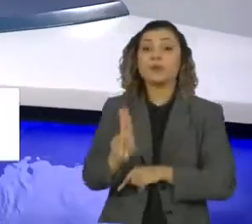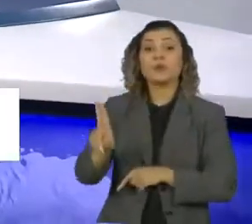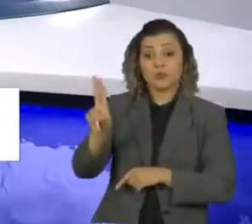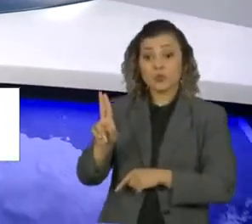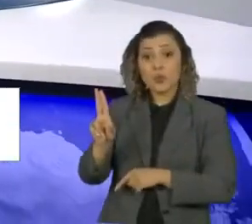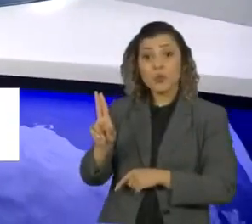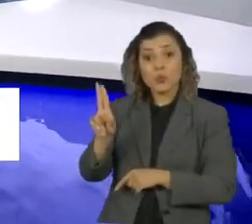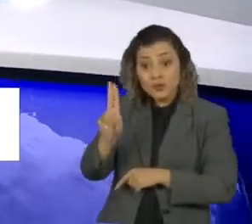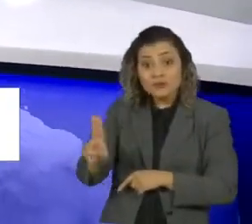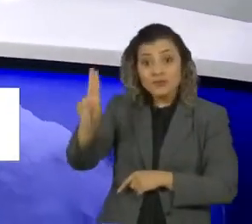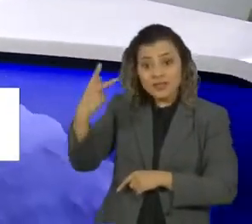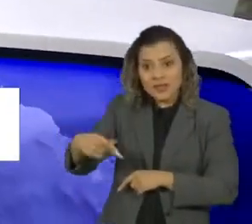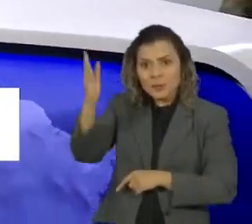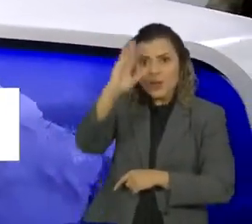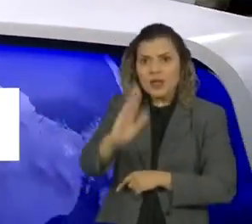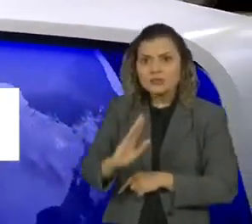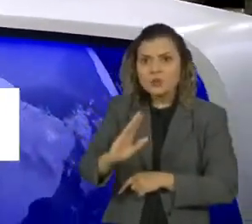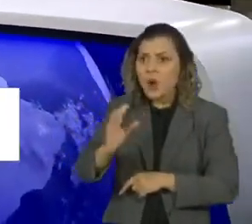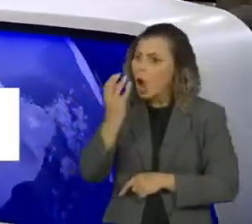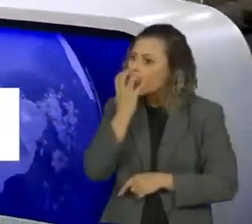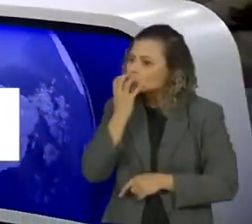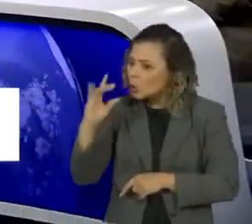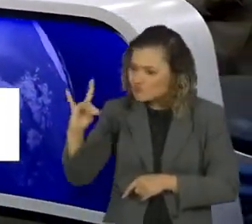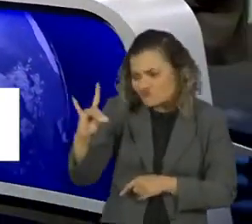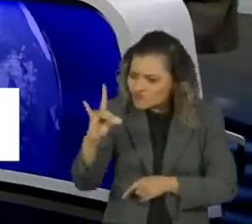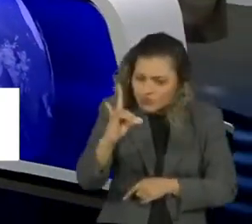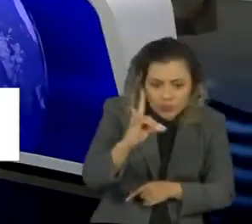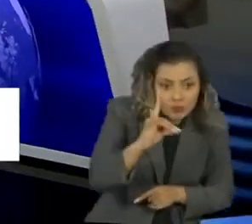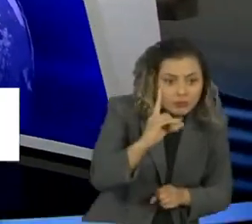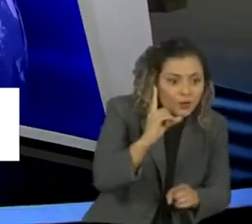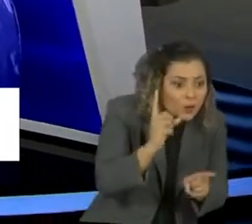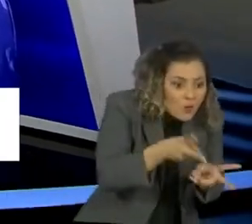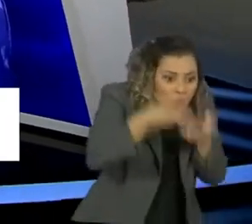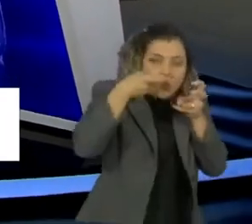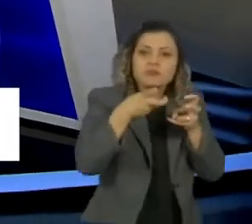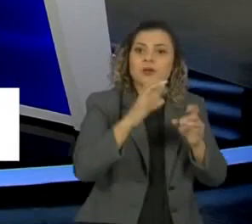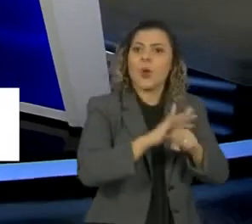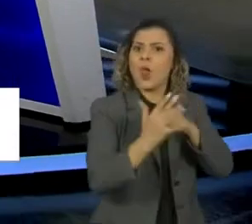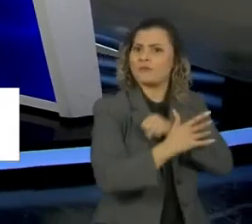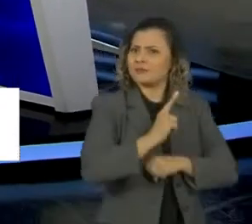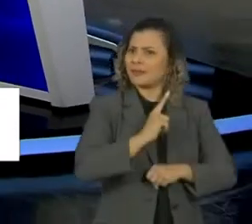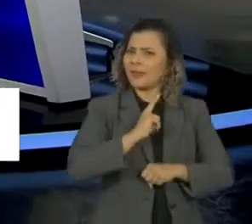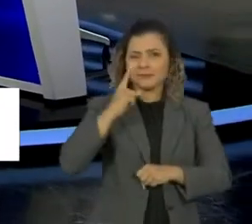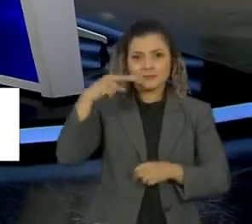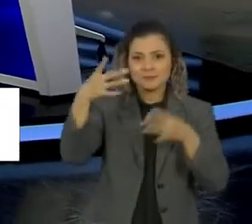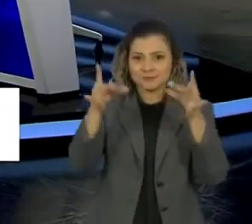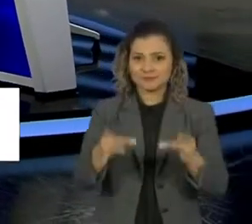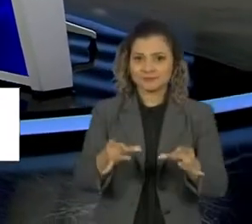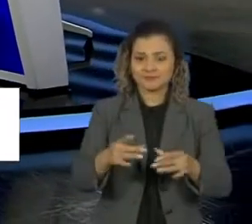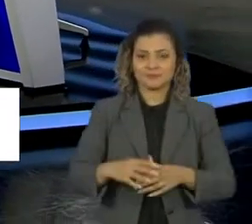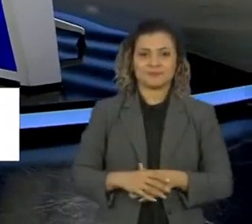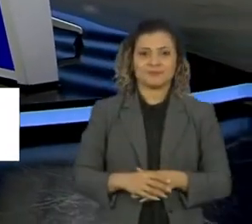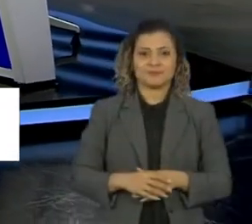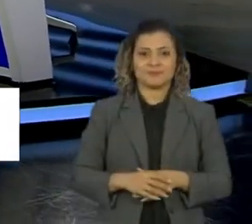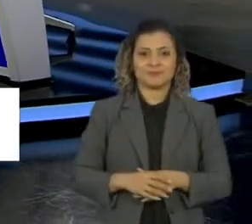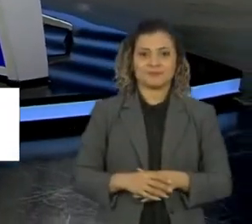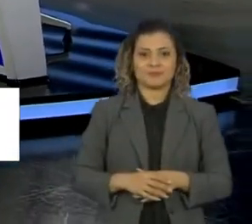Brasileira treina cães farejadores para identificar o novo coronavírus. A gente volta rapidinho.